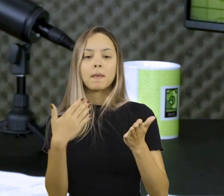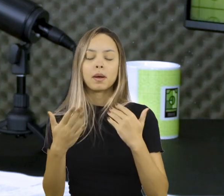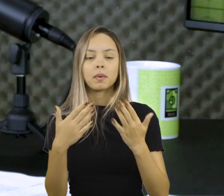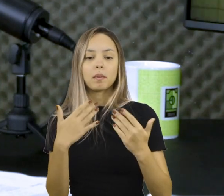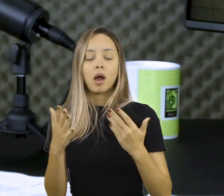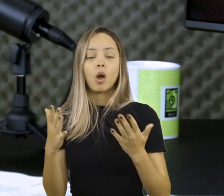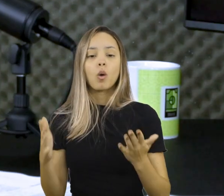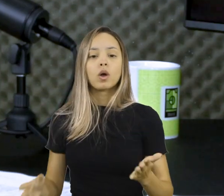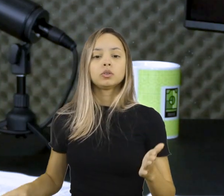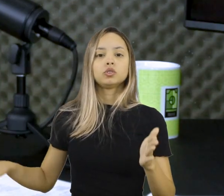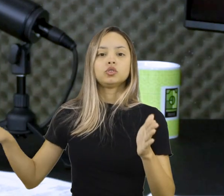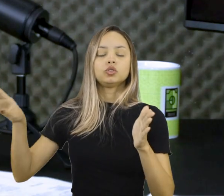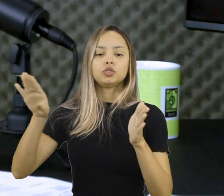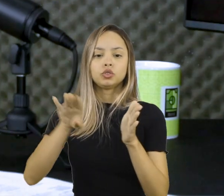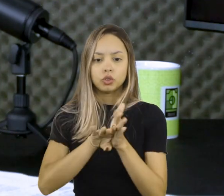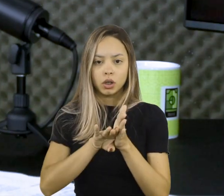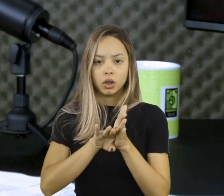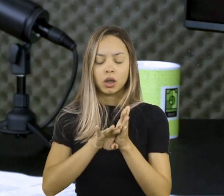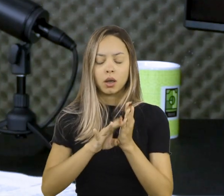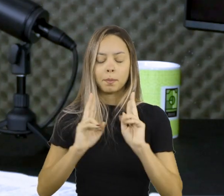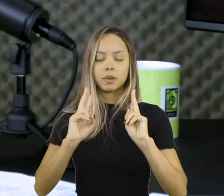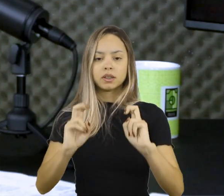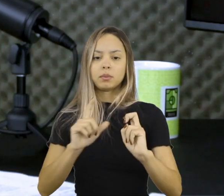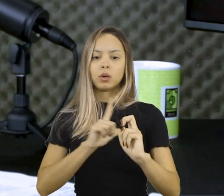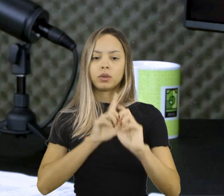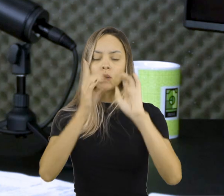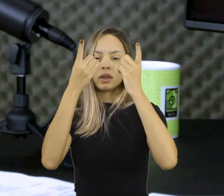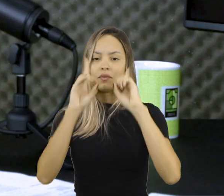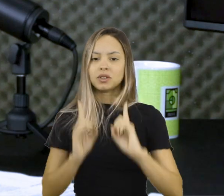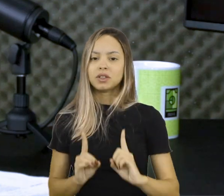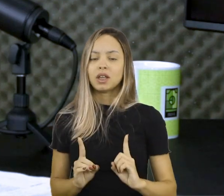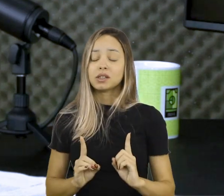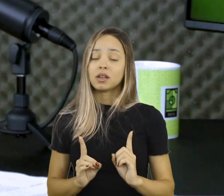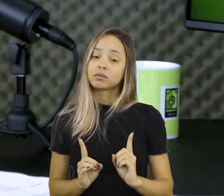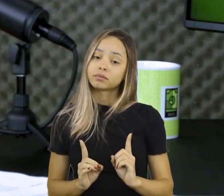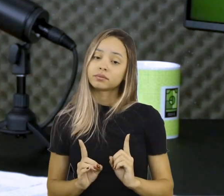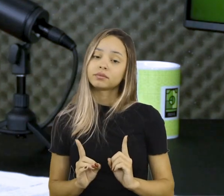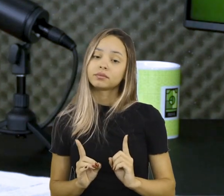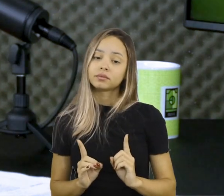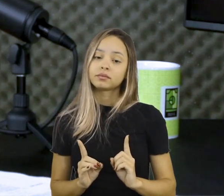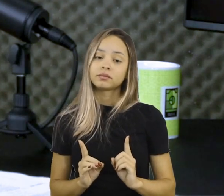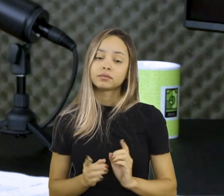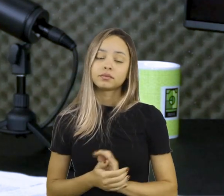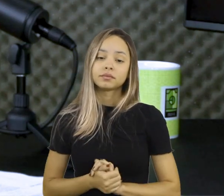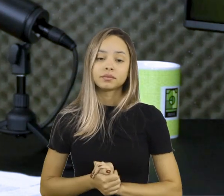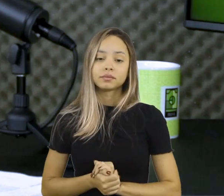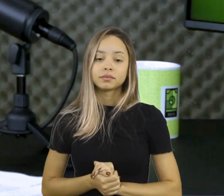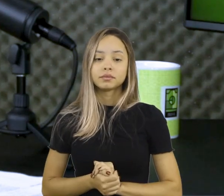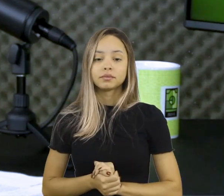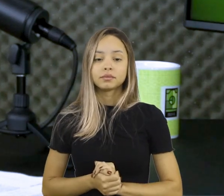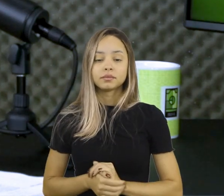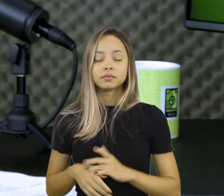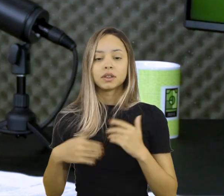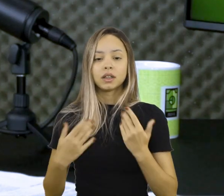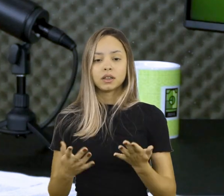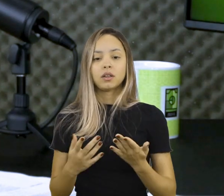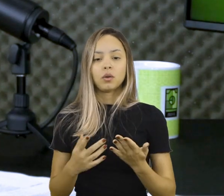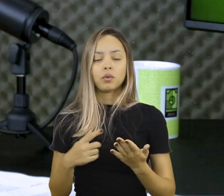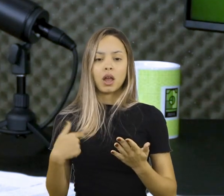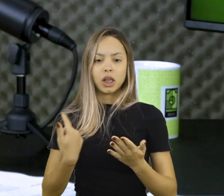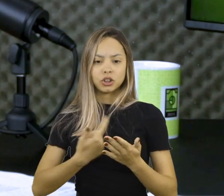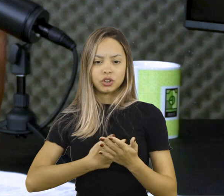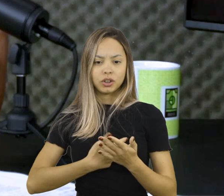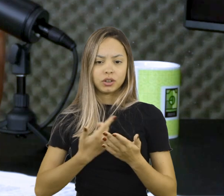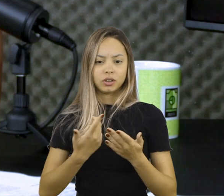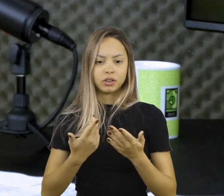chegasse visse que eu tenho uma deficiência eu não diria que a gente não ia deixar de fazer a entrevista